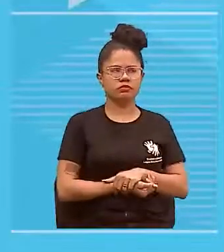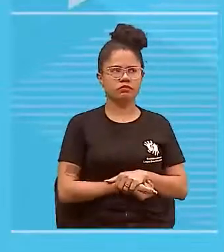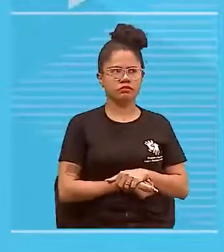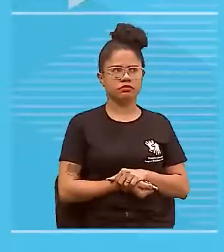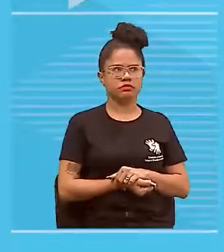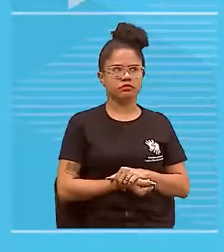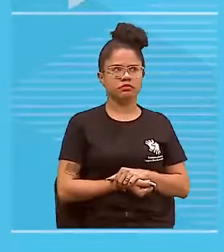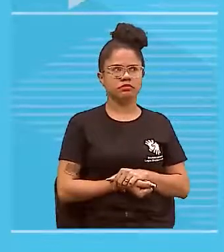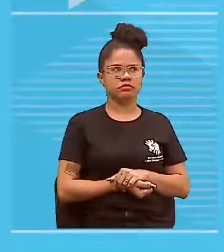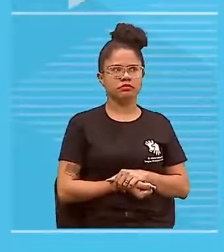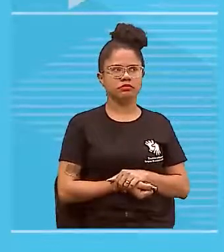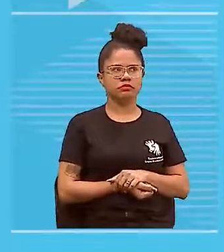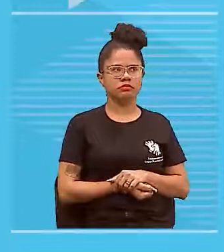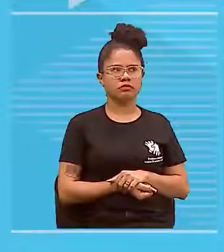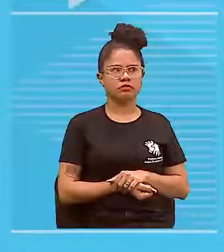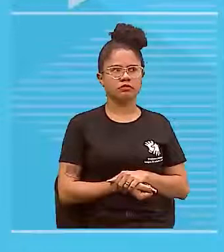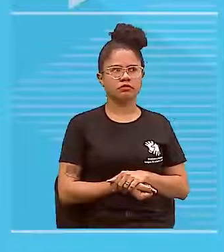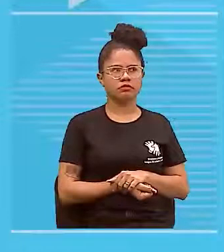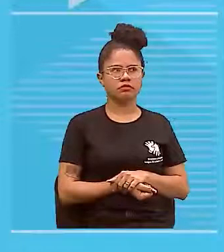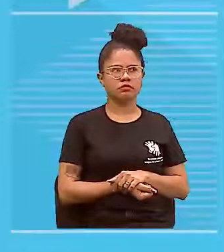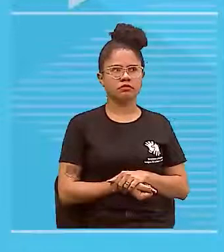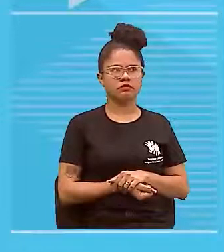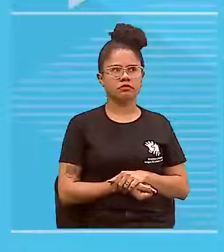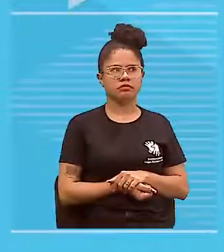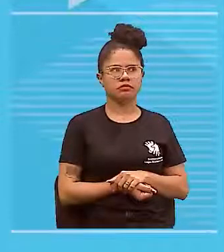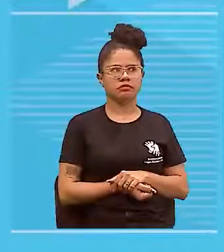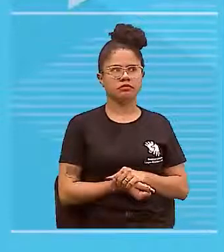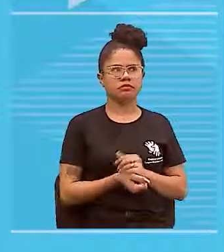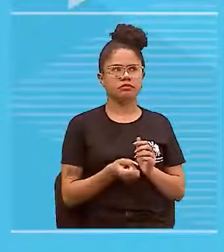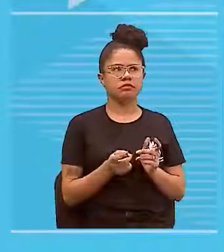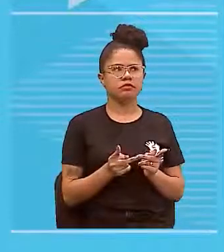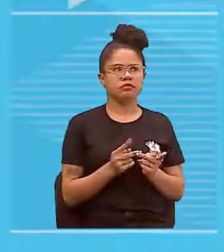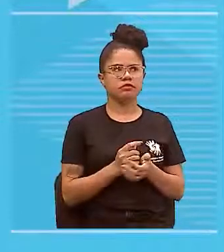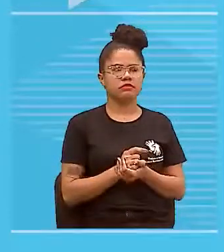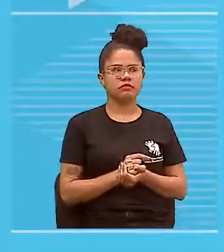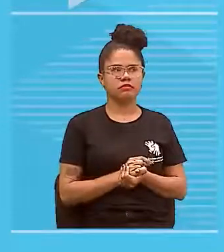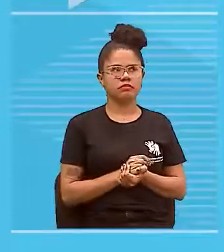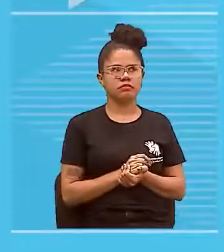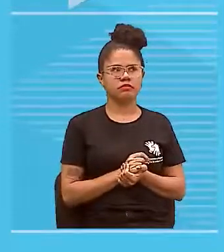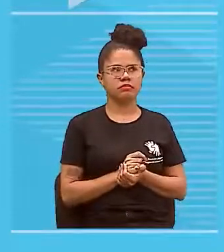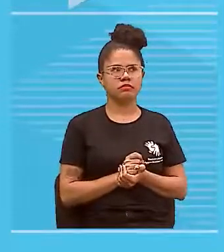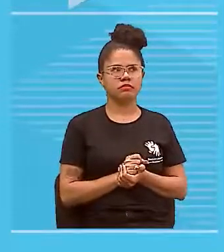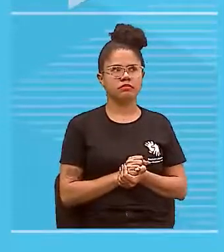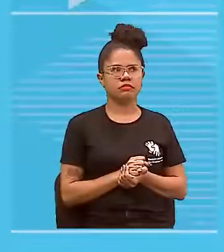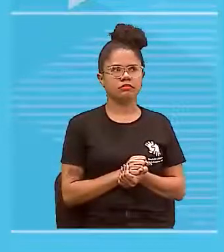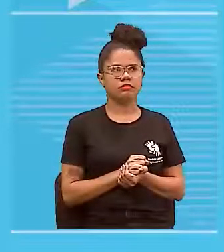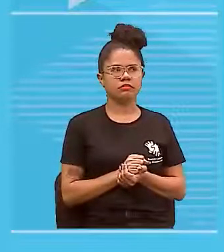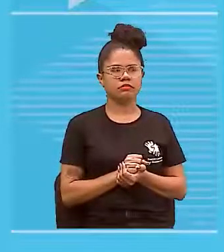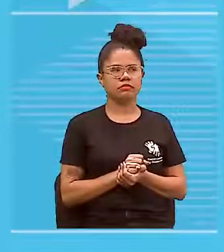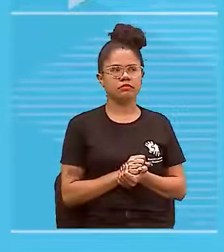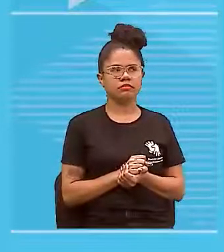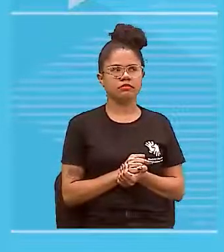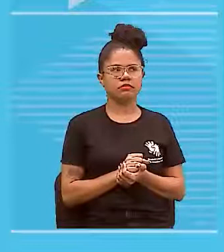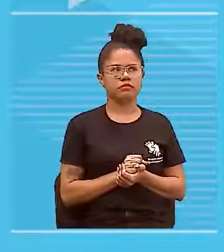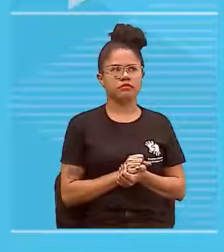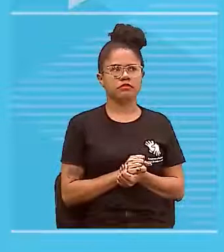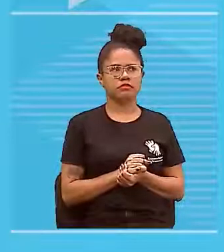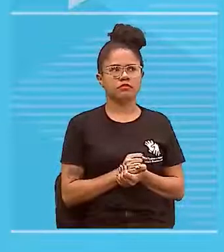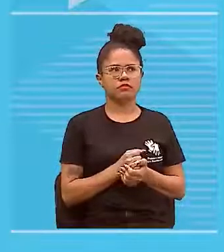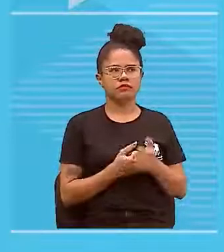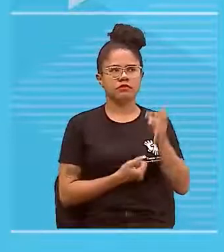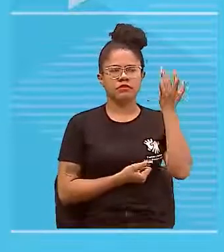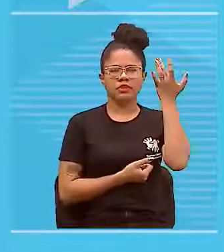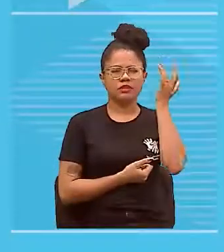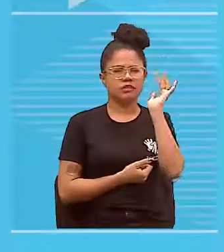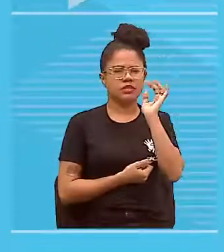sinal de que não tá não tá em condições normais bem não sei se